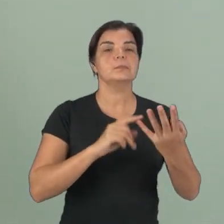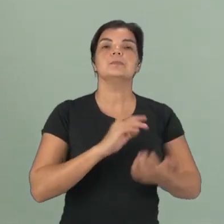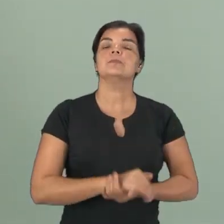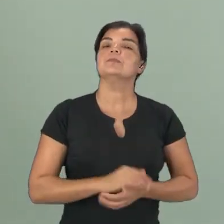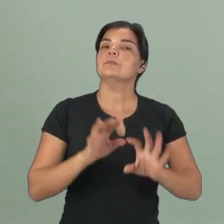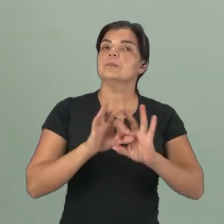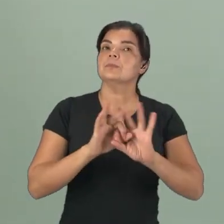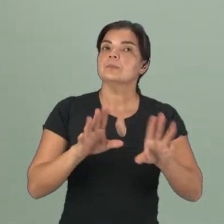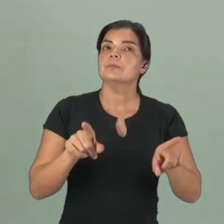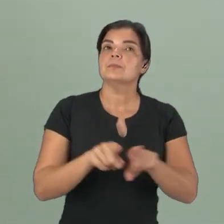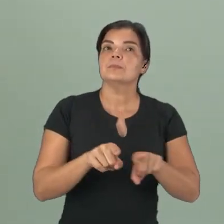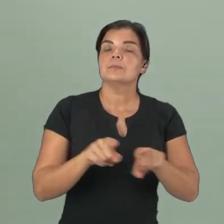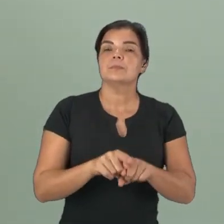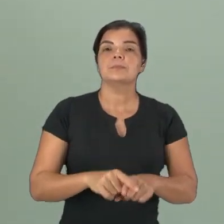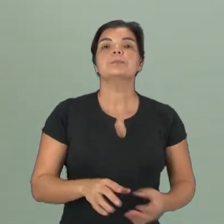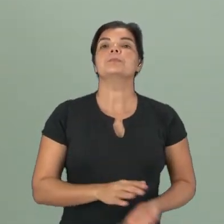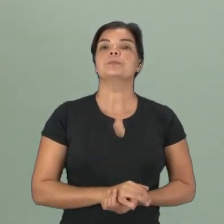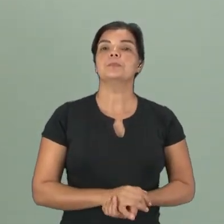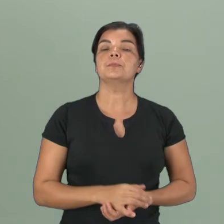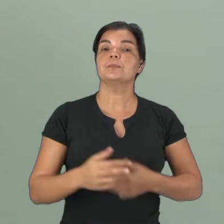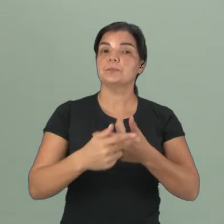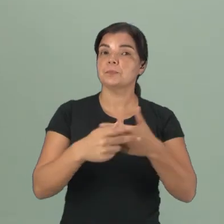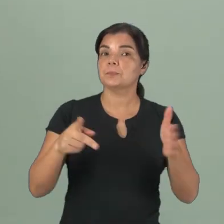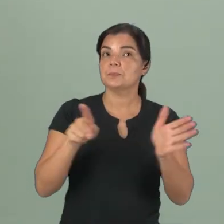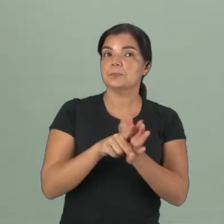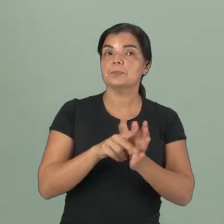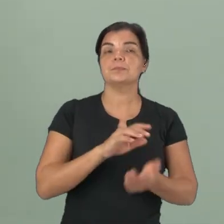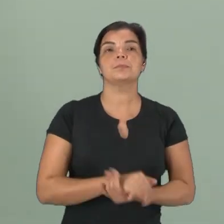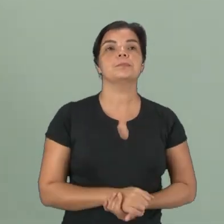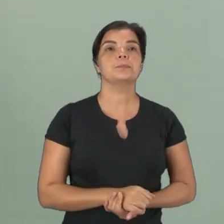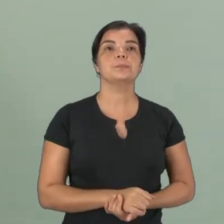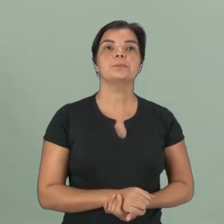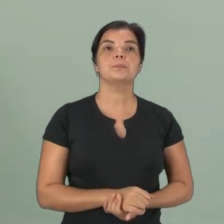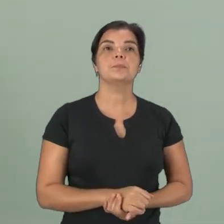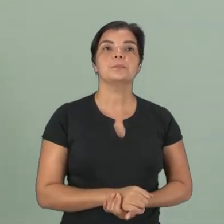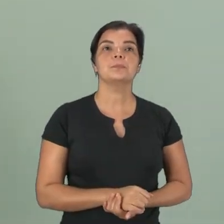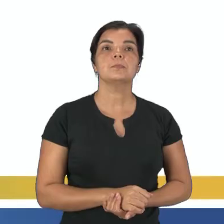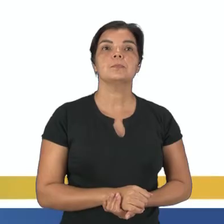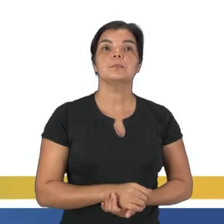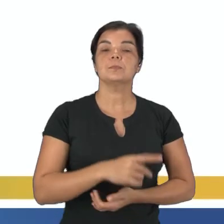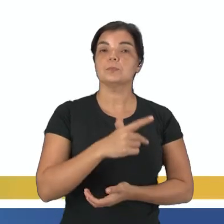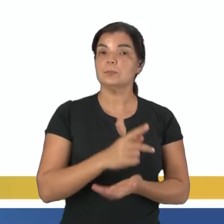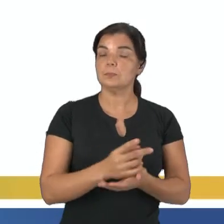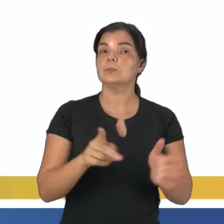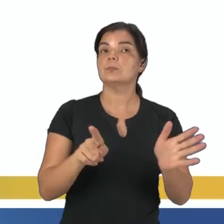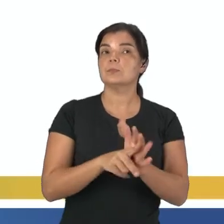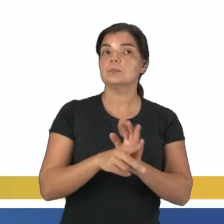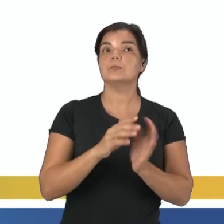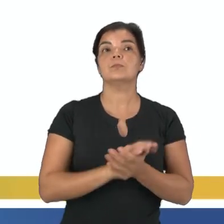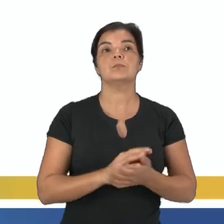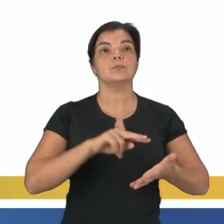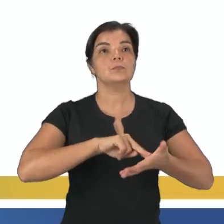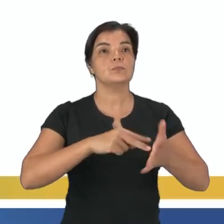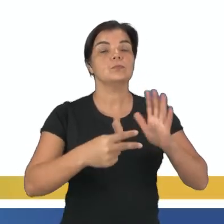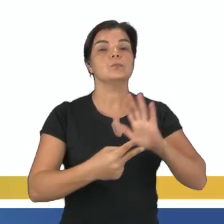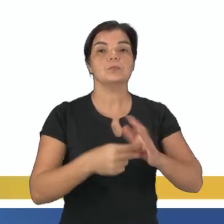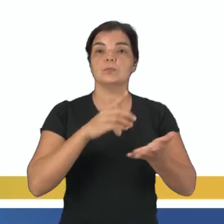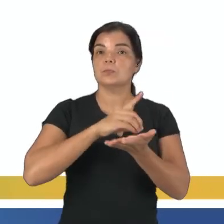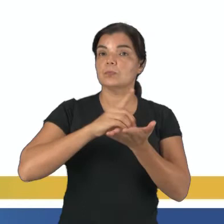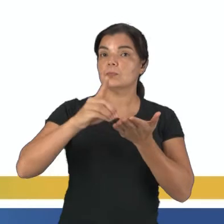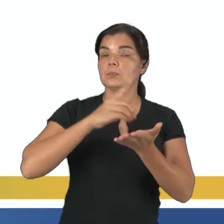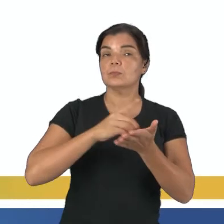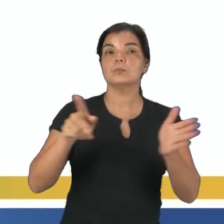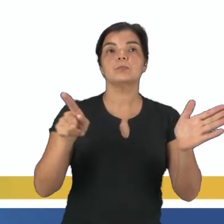princípio liberal, que é o princípio de propriedade. Observe. A gente tem ali o significado da